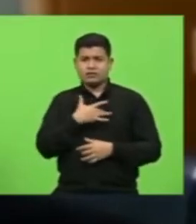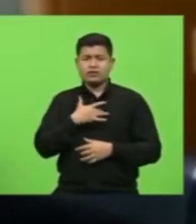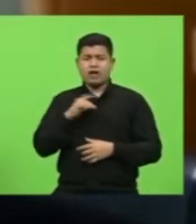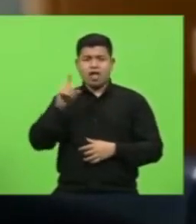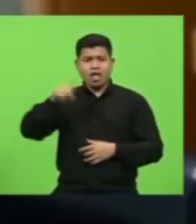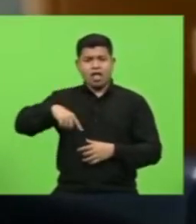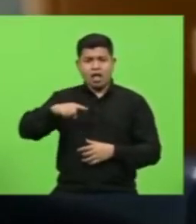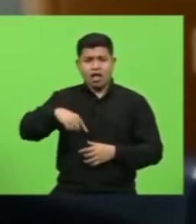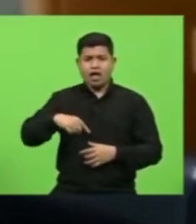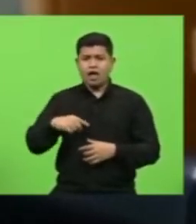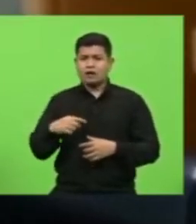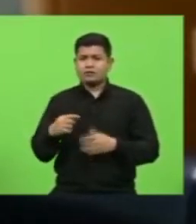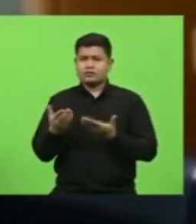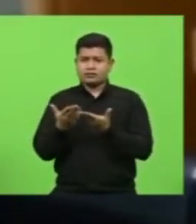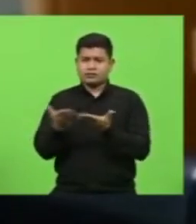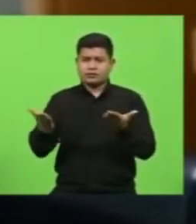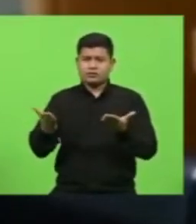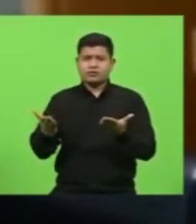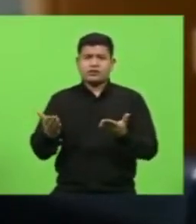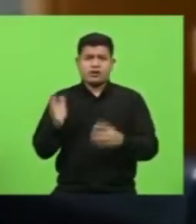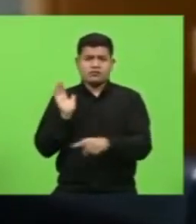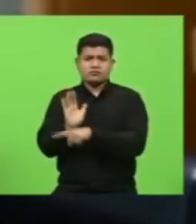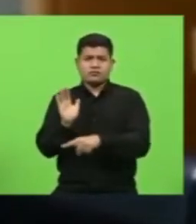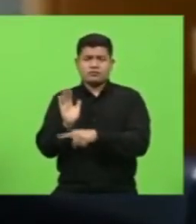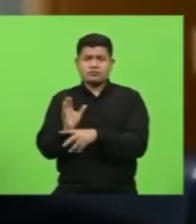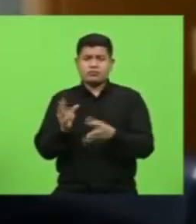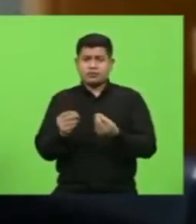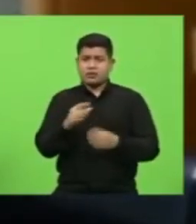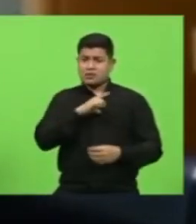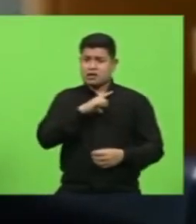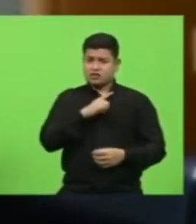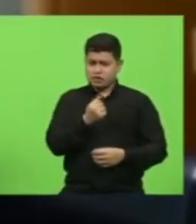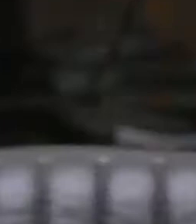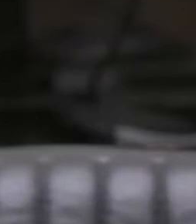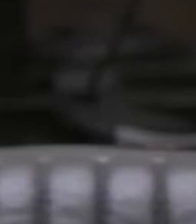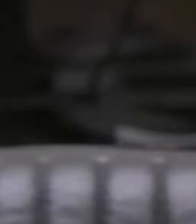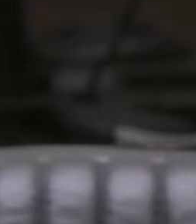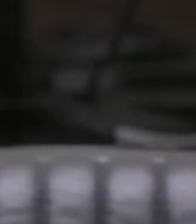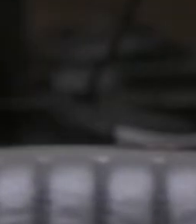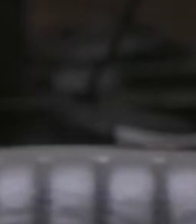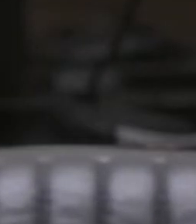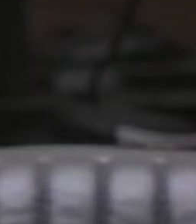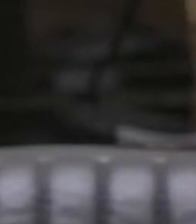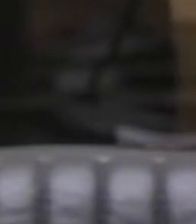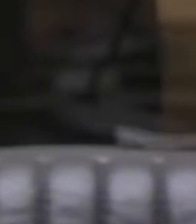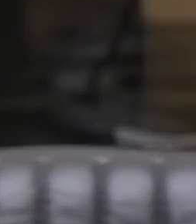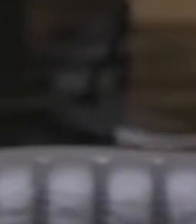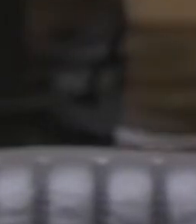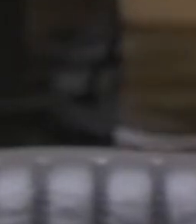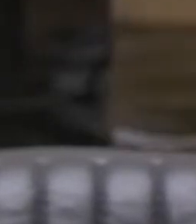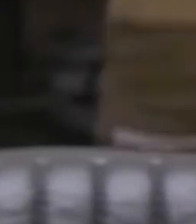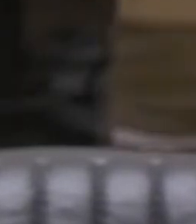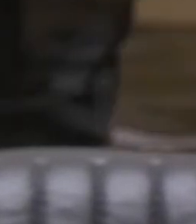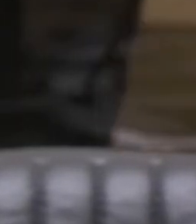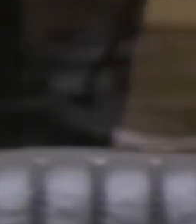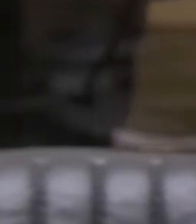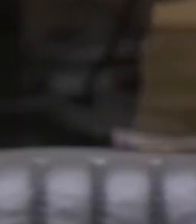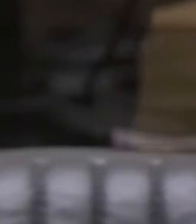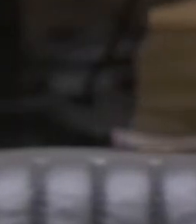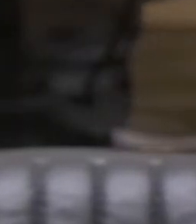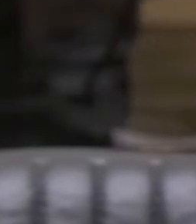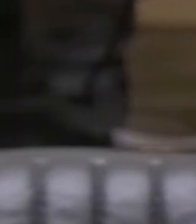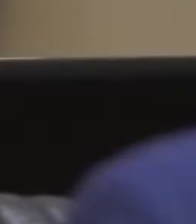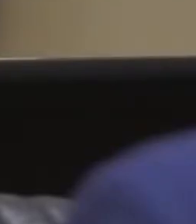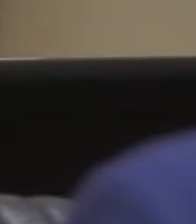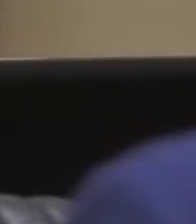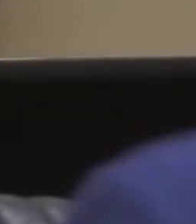frente e que nós temos que olhar. E existe o dinheiro para isso, por isso que é mais justo ainda. Os deputados também aprovaram o projeto de conversão